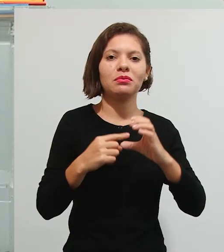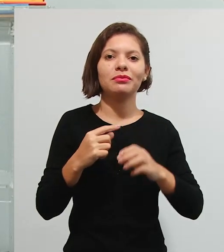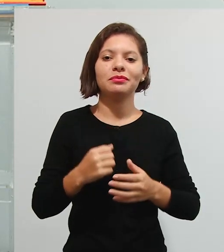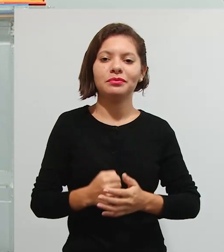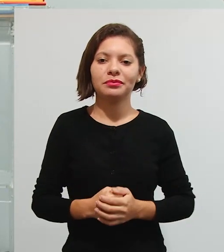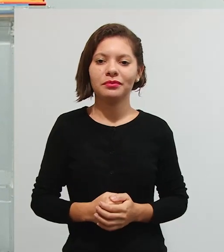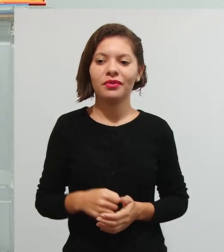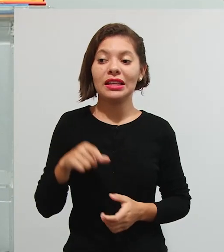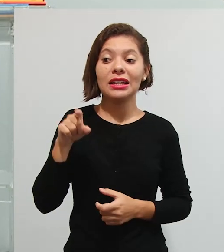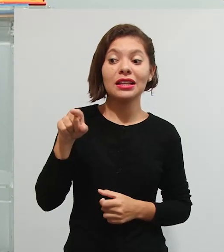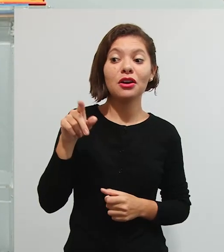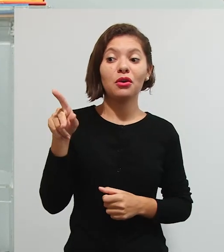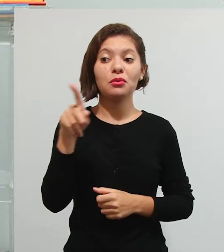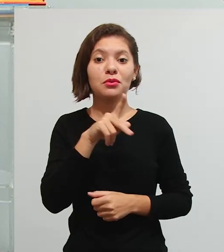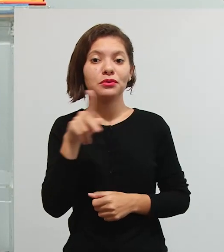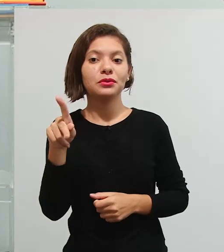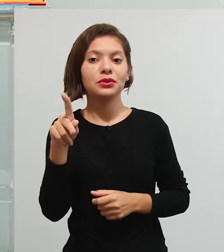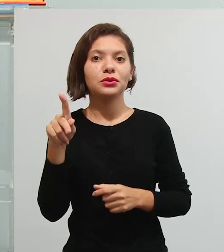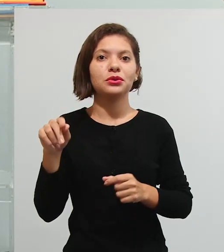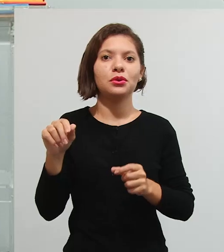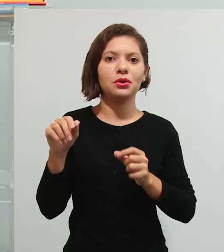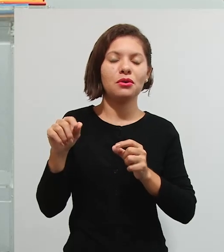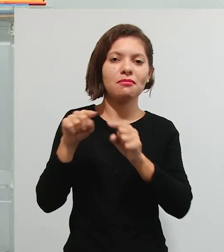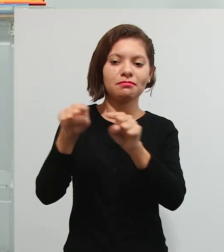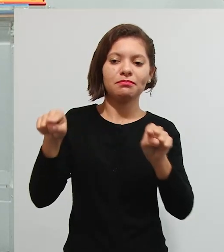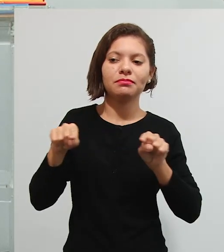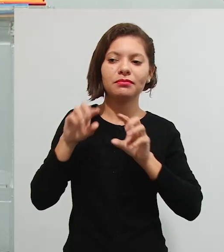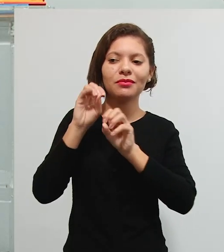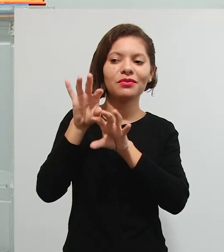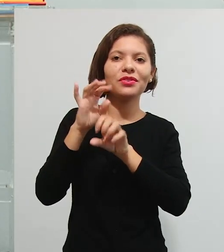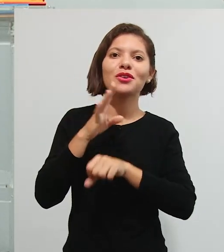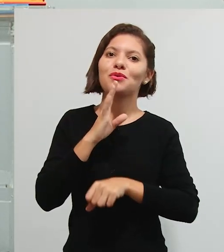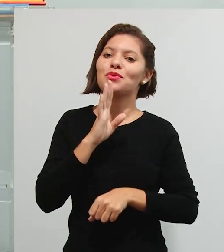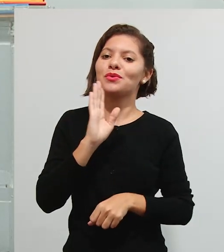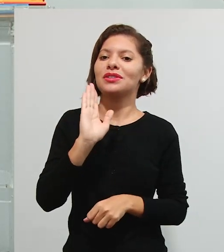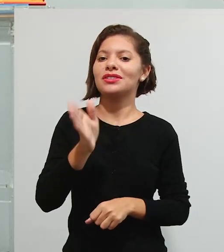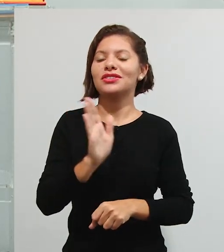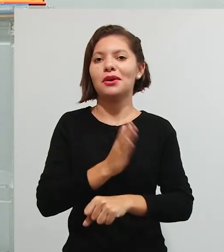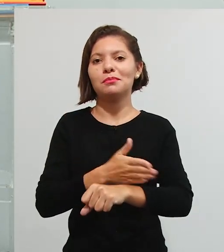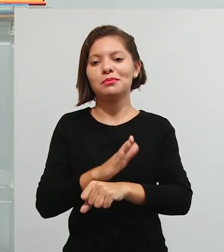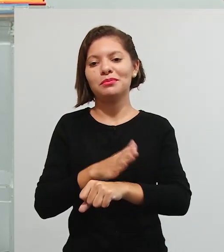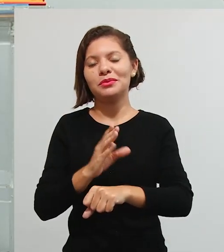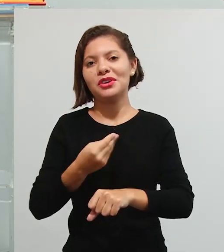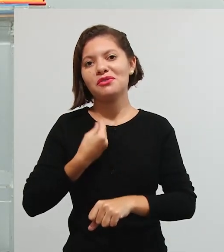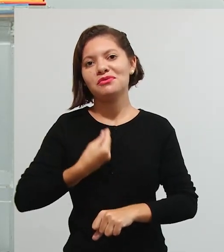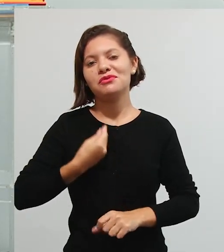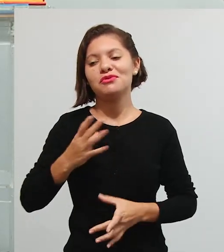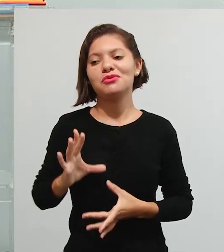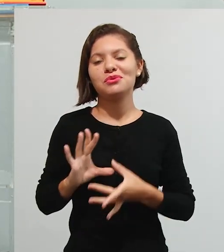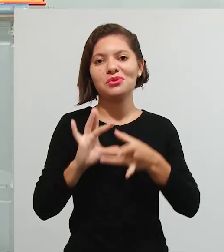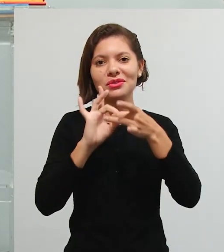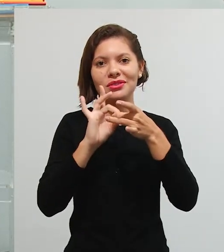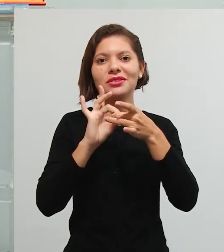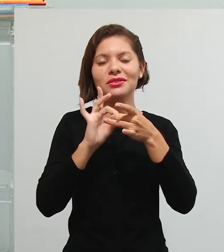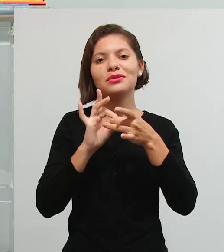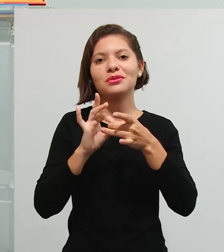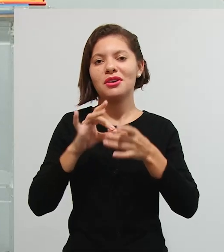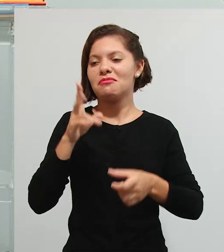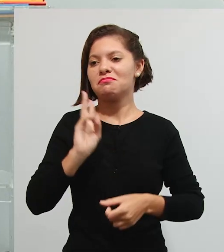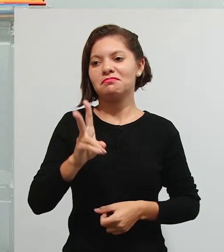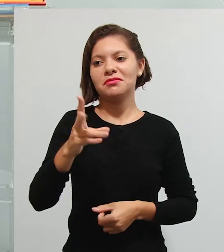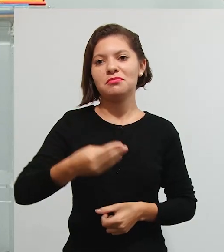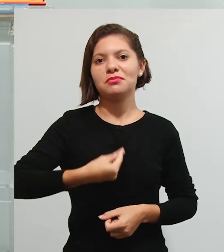Demo, pelo Yazig, pela Selma Garrido Pimenta, pelo Libânio e todos os outros grandes